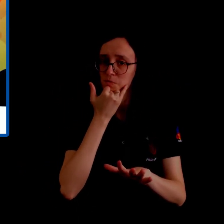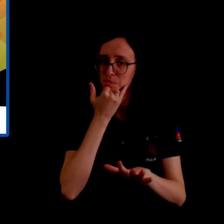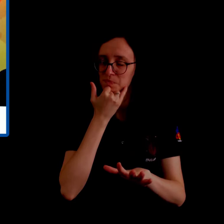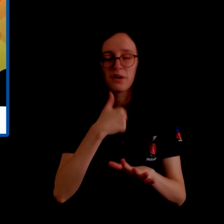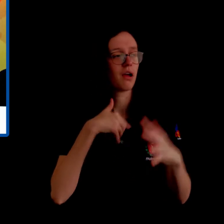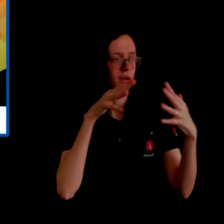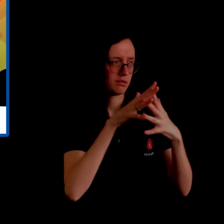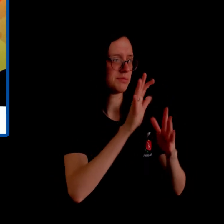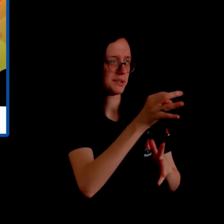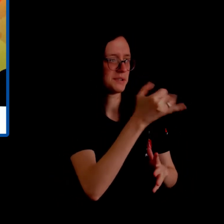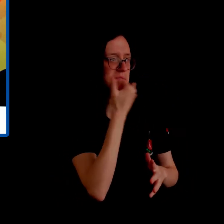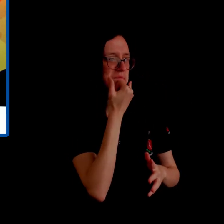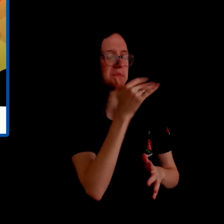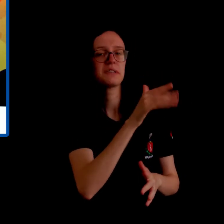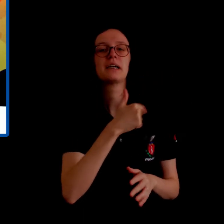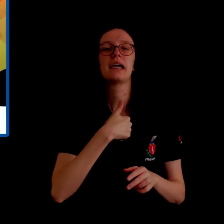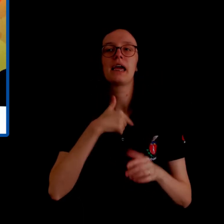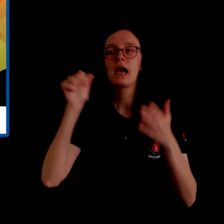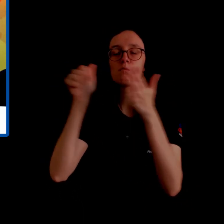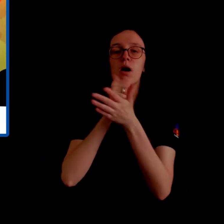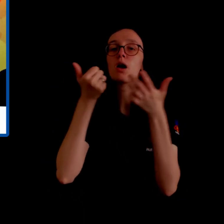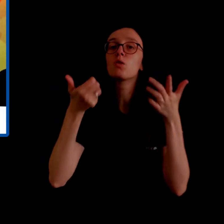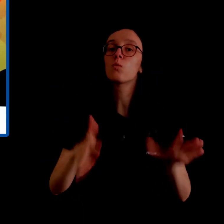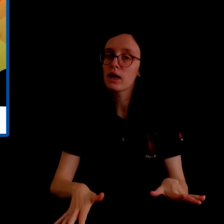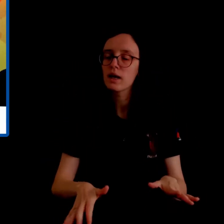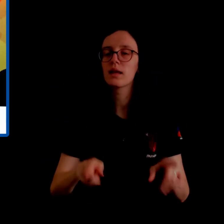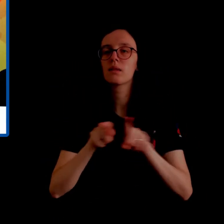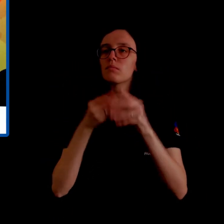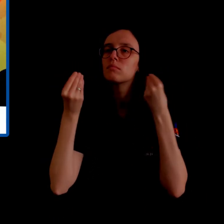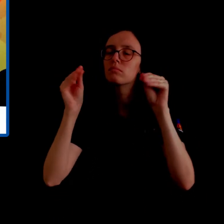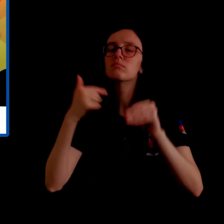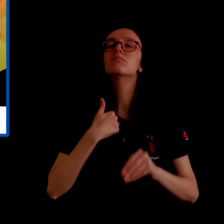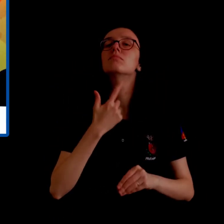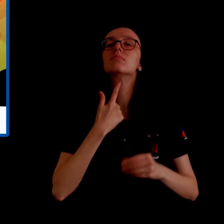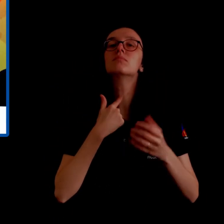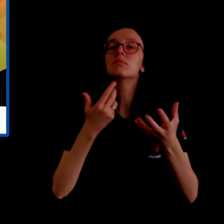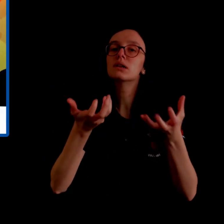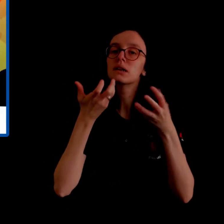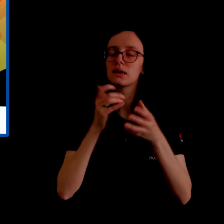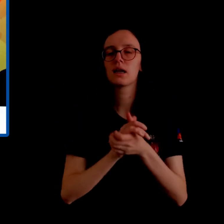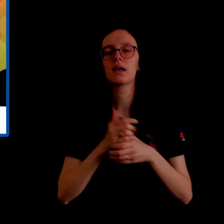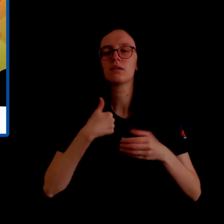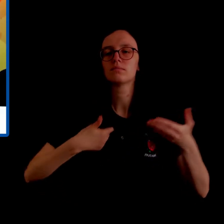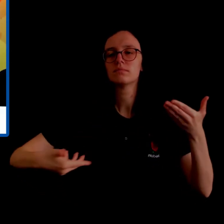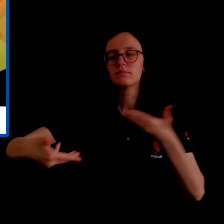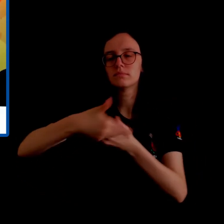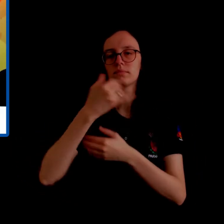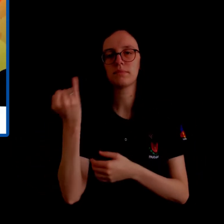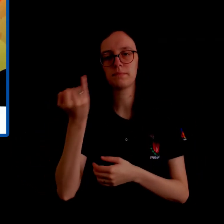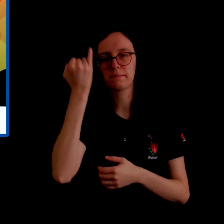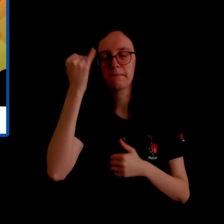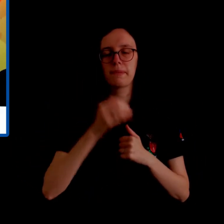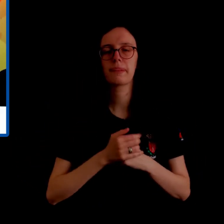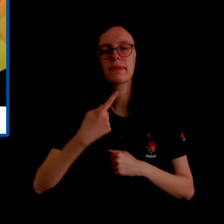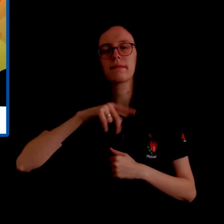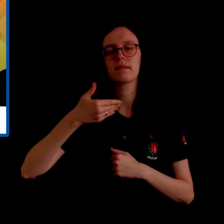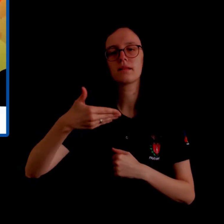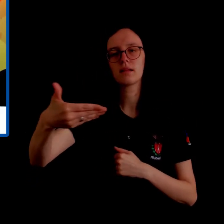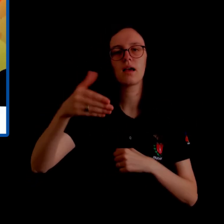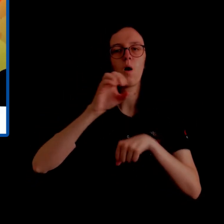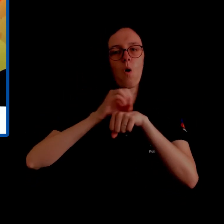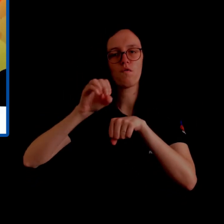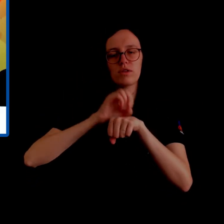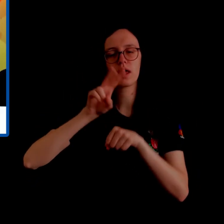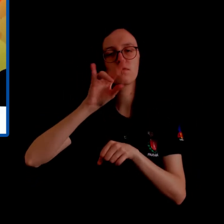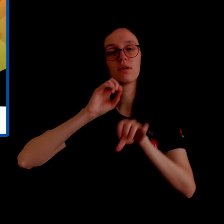desculpa, excluir o que você não quer, incluir aquilo que você quer. Você deve mediar. Nós vamos ter uma oficina semana que vem